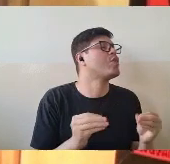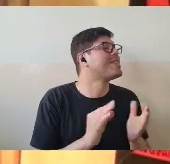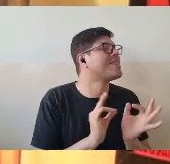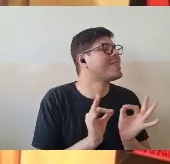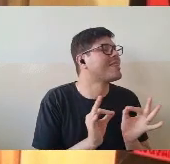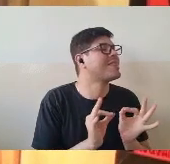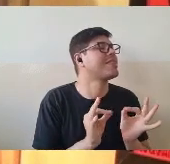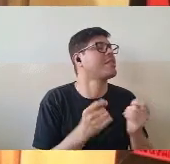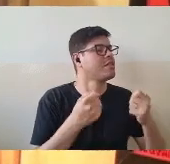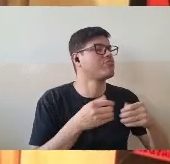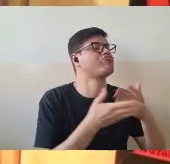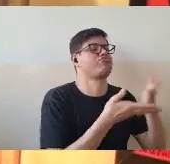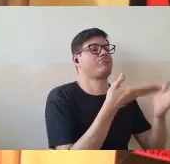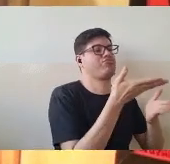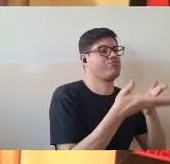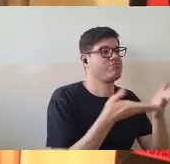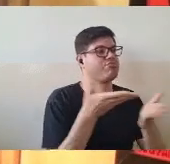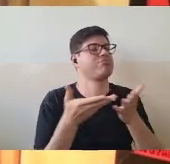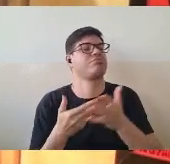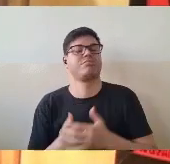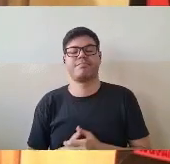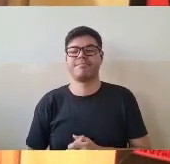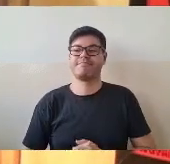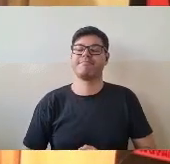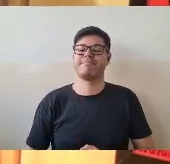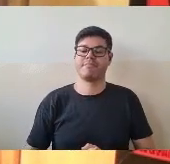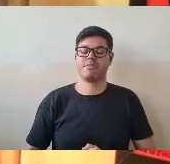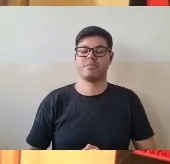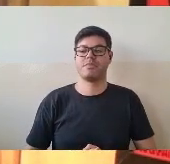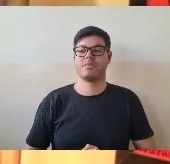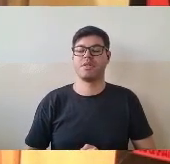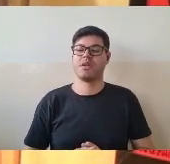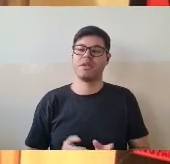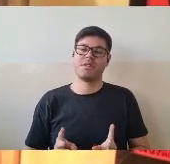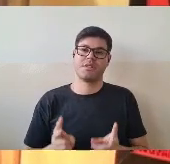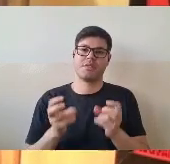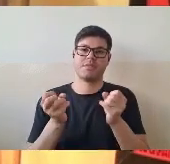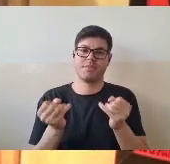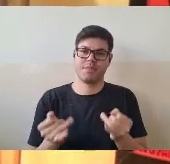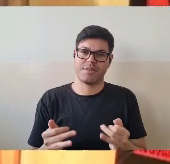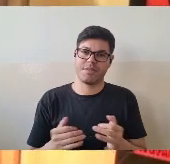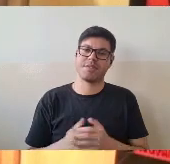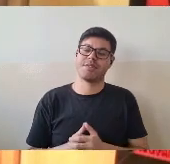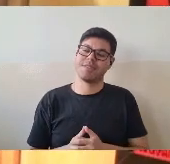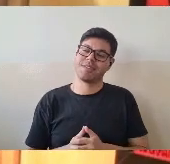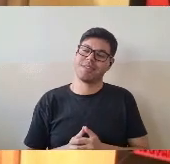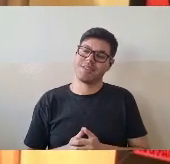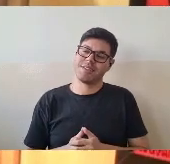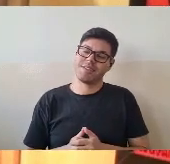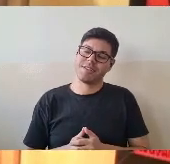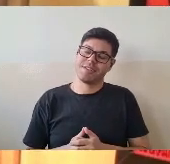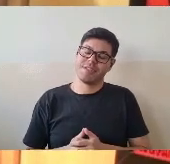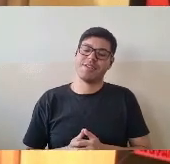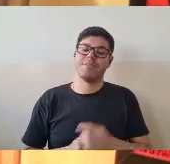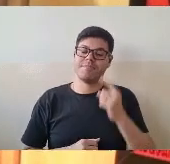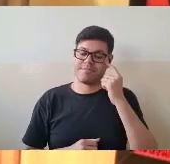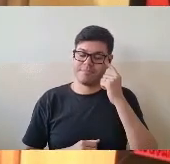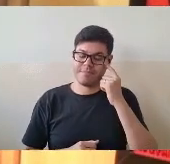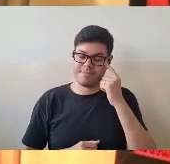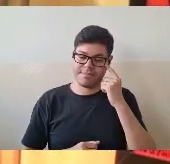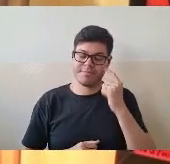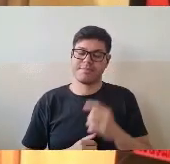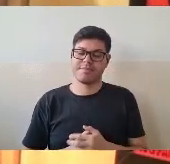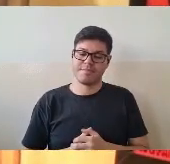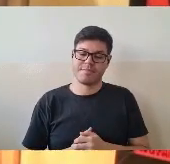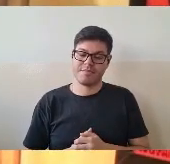essa eu tenho na mente e nunca mais saiu. O diabo inventou o catarro e Deus inventou a tosse. Exato,